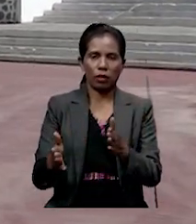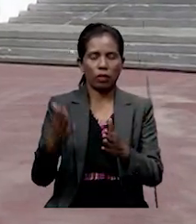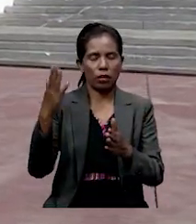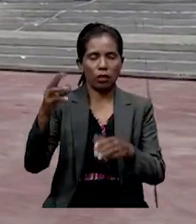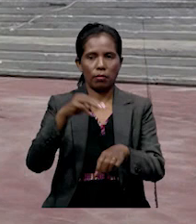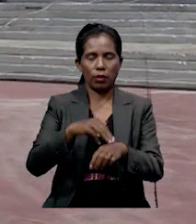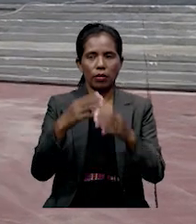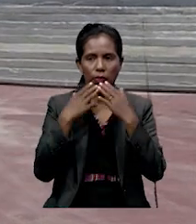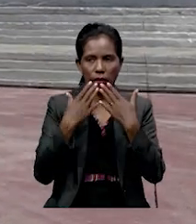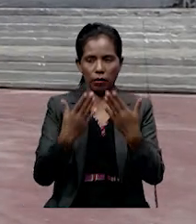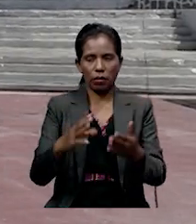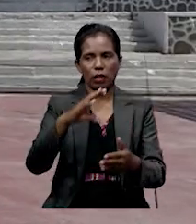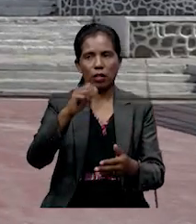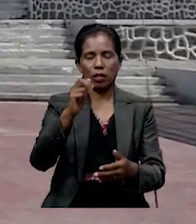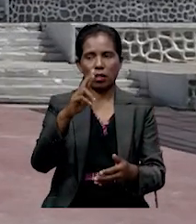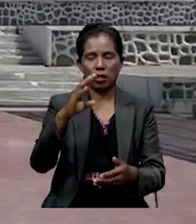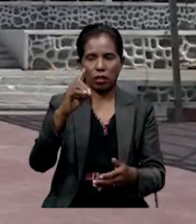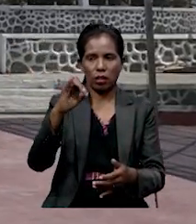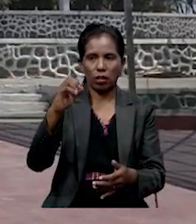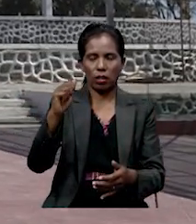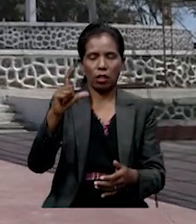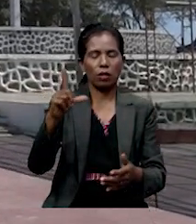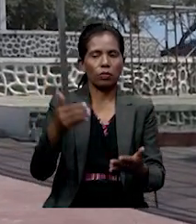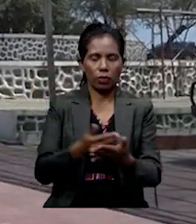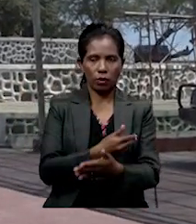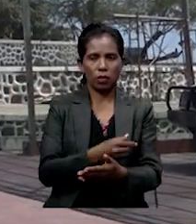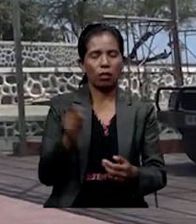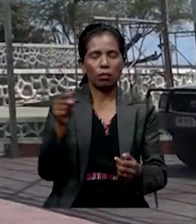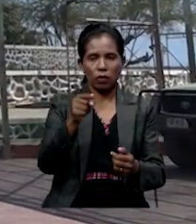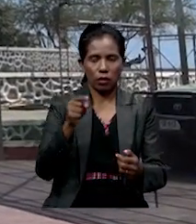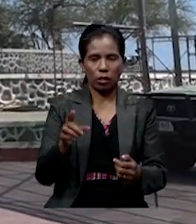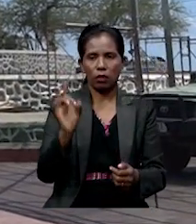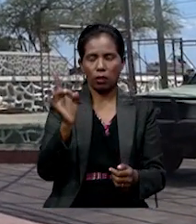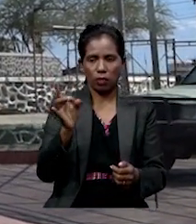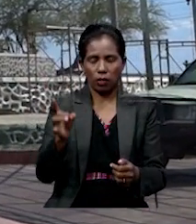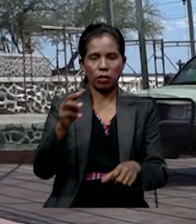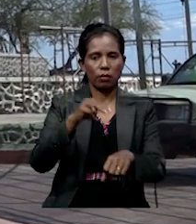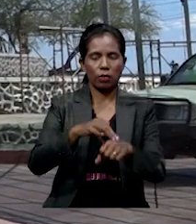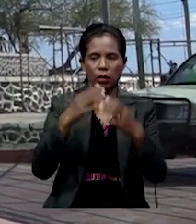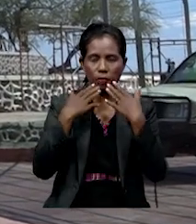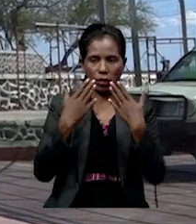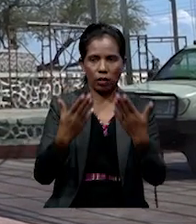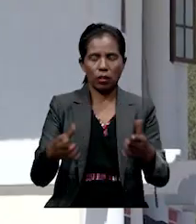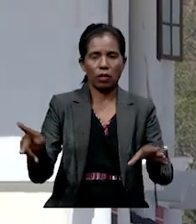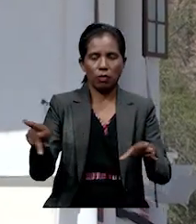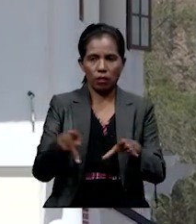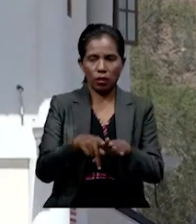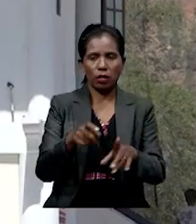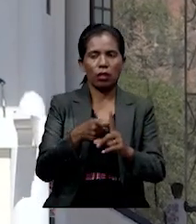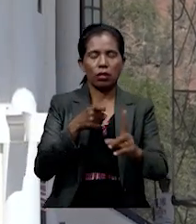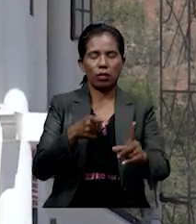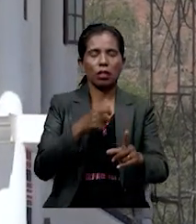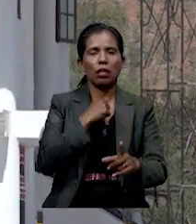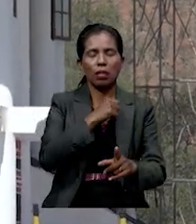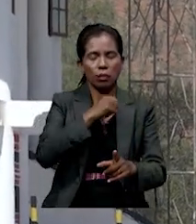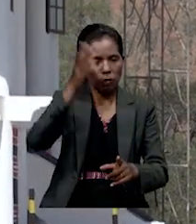missa agradecimento cardeal foi e a tacitolu atinge 1% o alo nulo no missa agradecimento né se participa Rusi Bispo